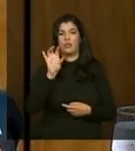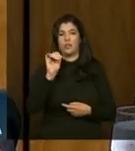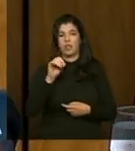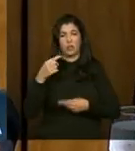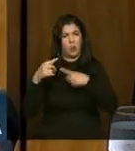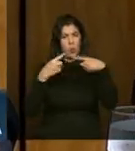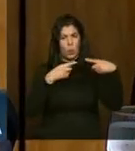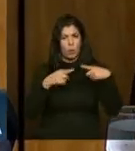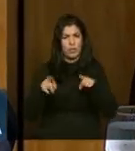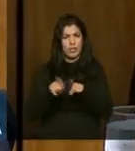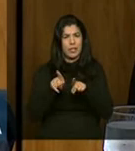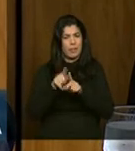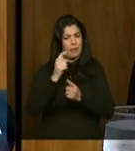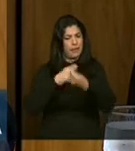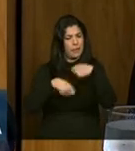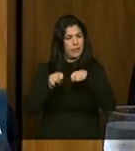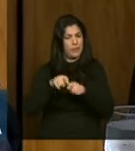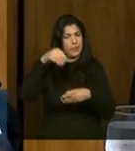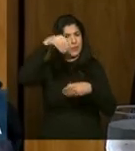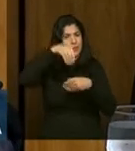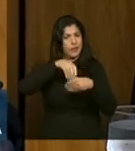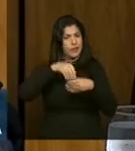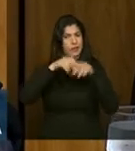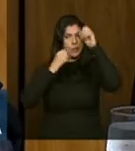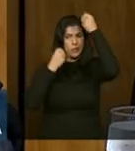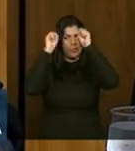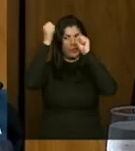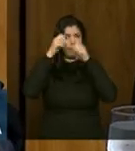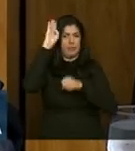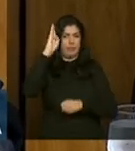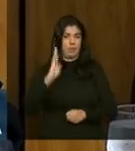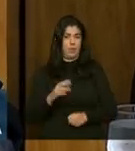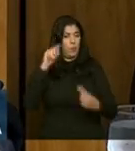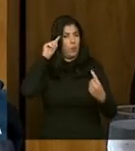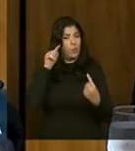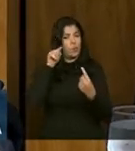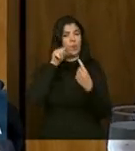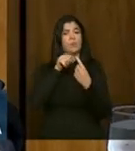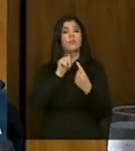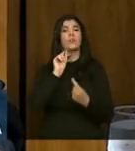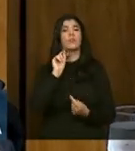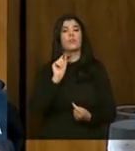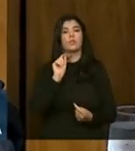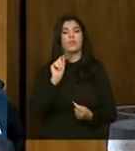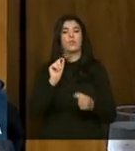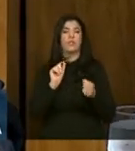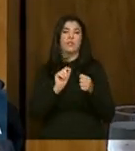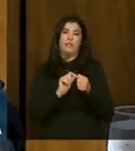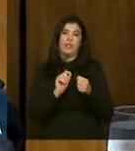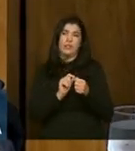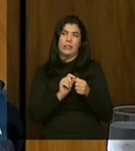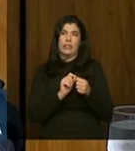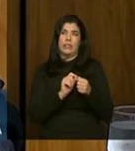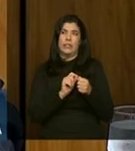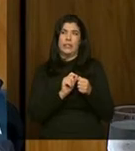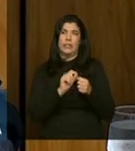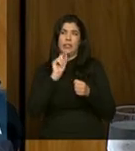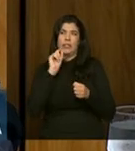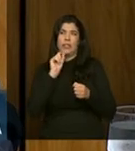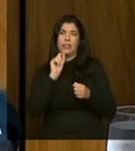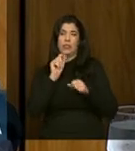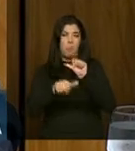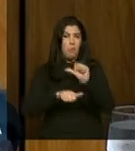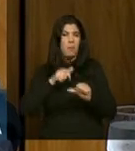economia brasileira e do Brasil. O nosso objetivo nessas propostas foi de fazer com que o Brasil possa ter um ganho